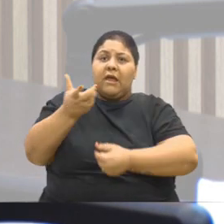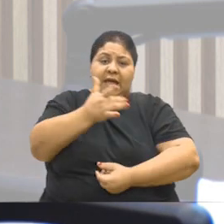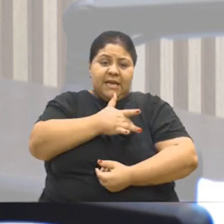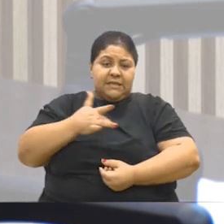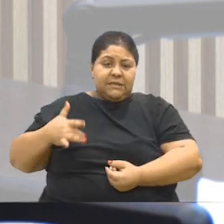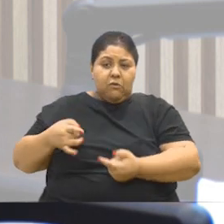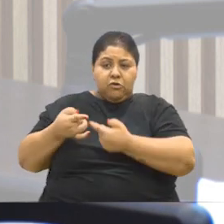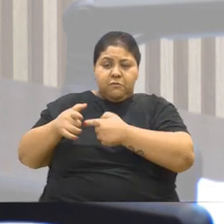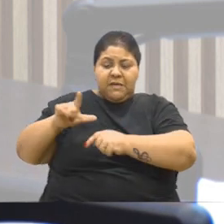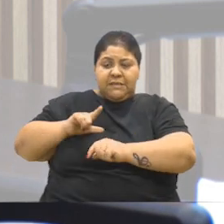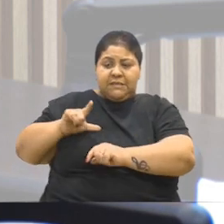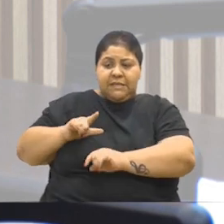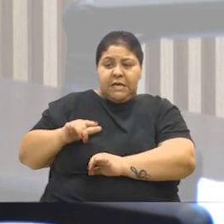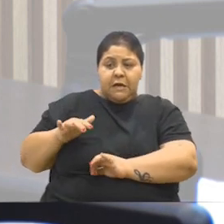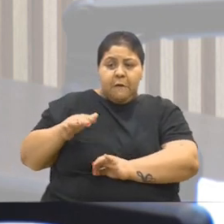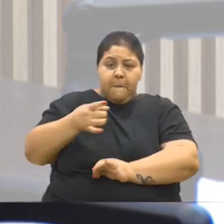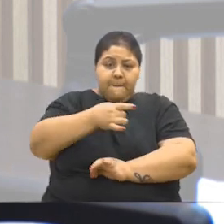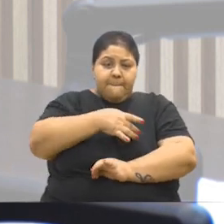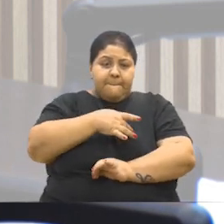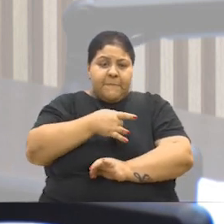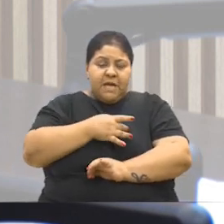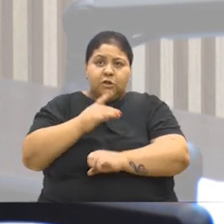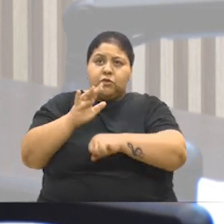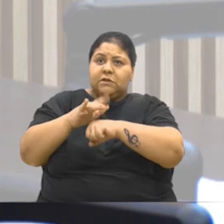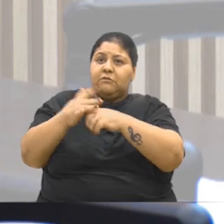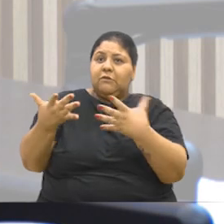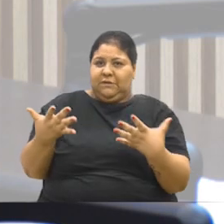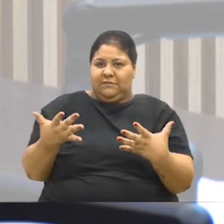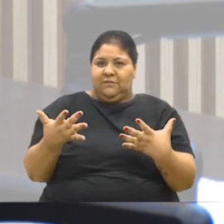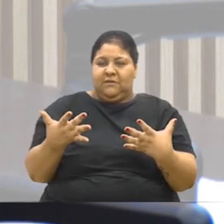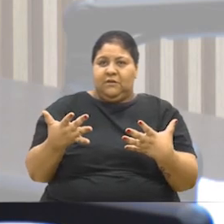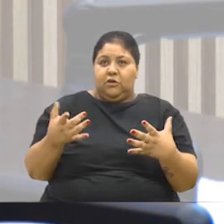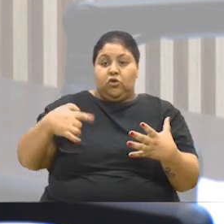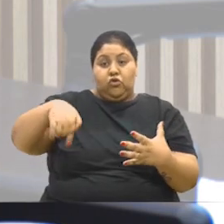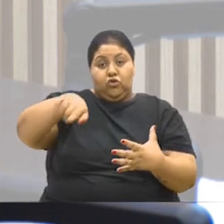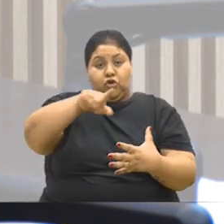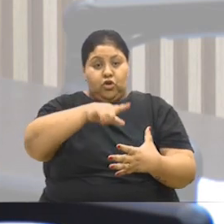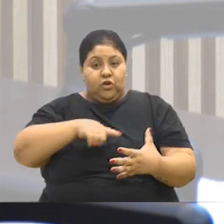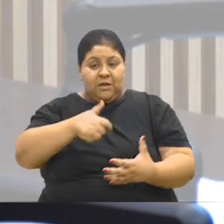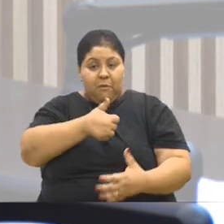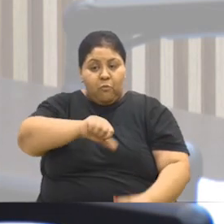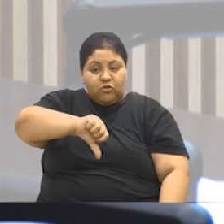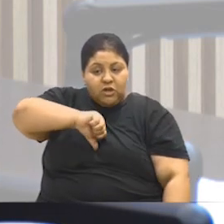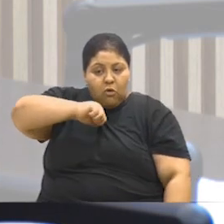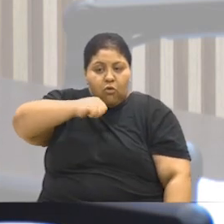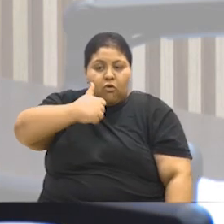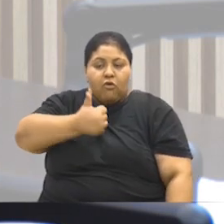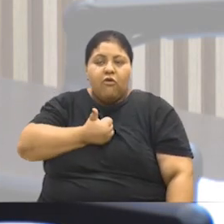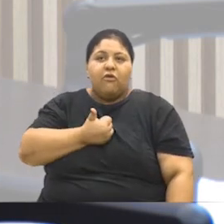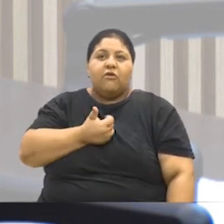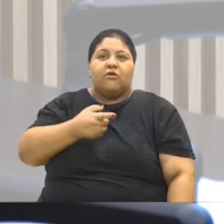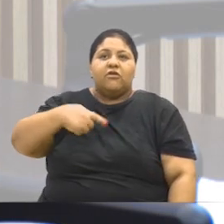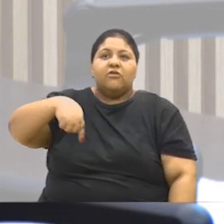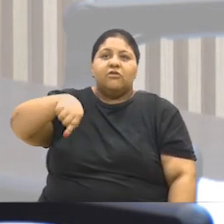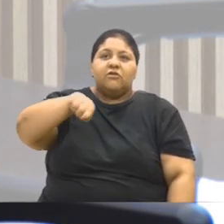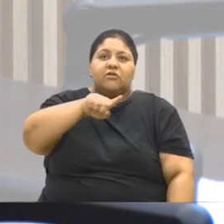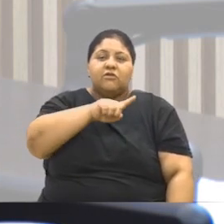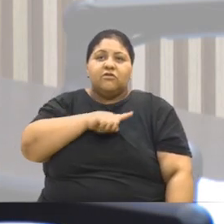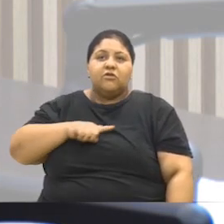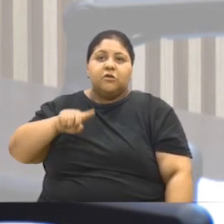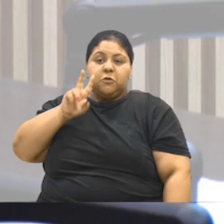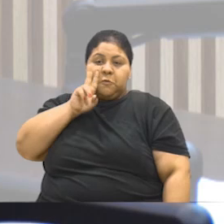mas elas têm medo da doença. Então, é sobre isso, sabe? Quando nós temos autoestima, nós